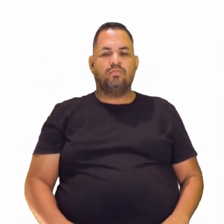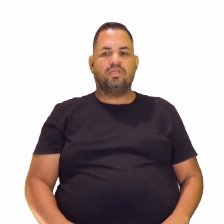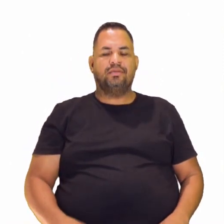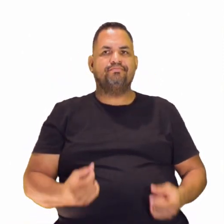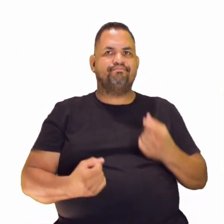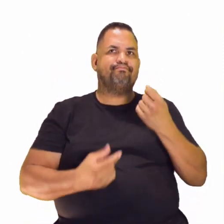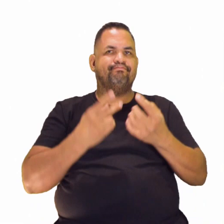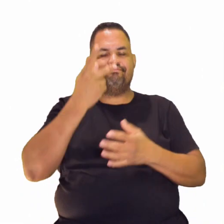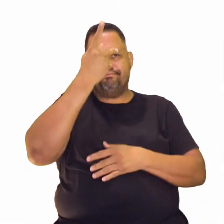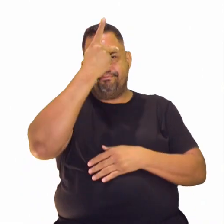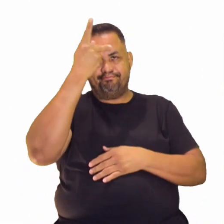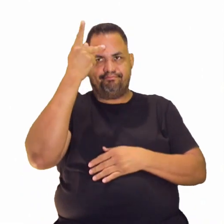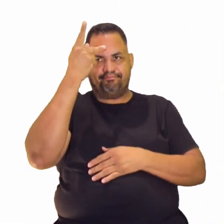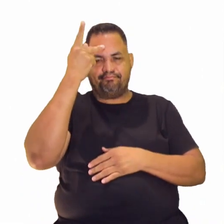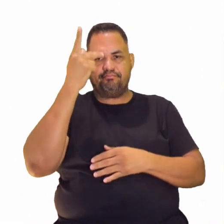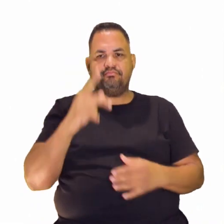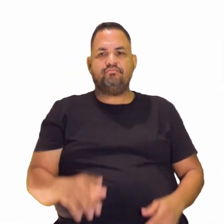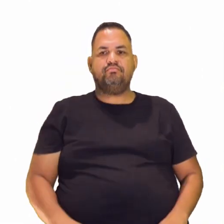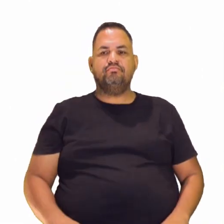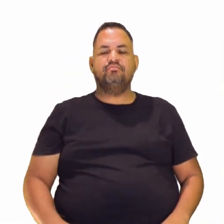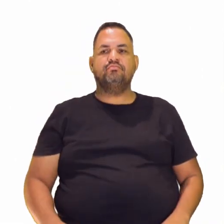Algumas pessoas acham que